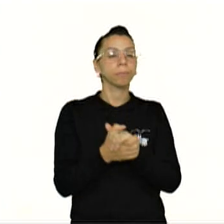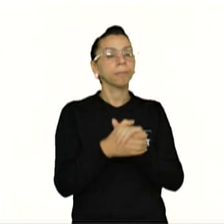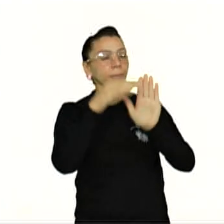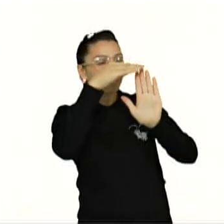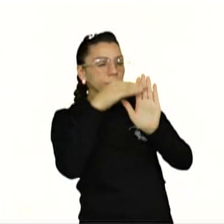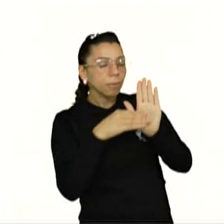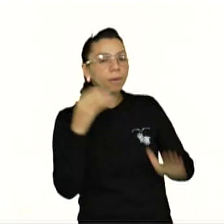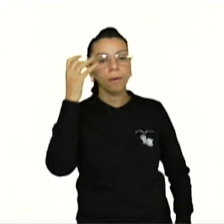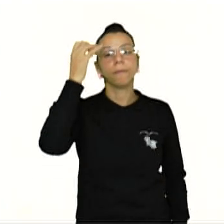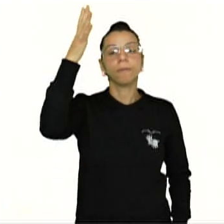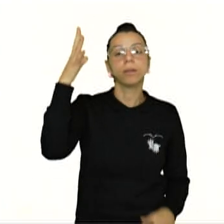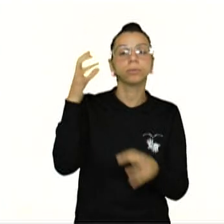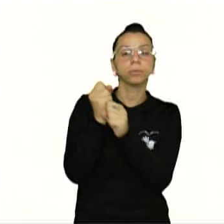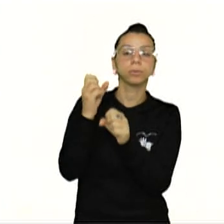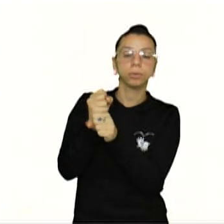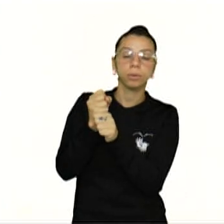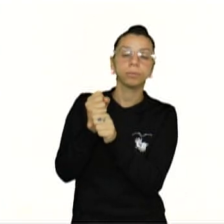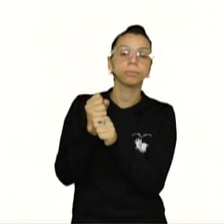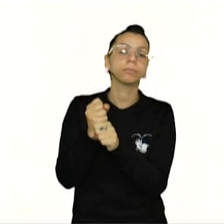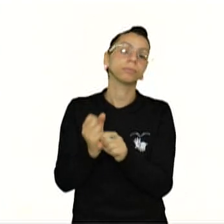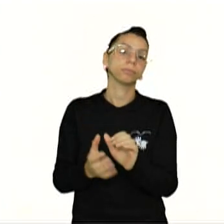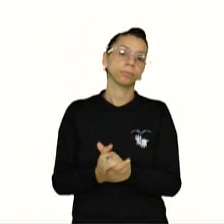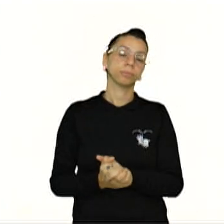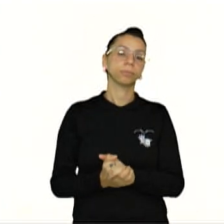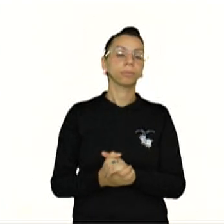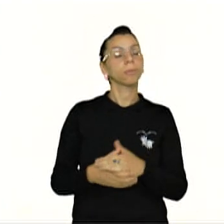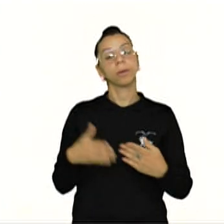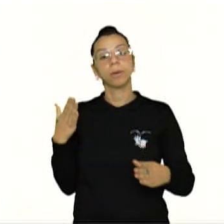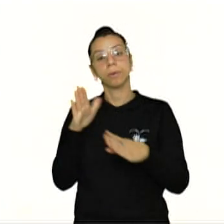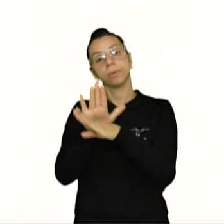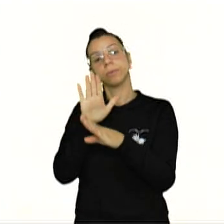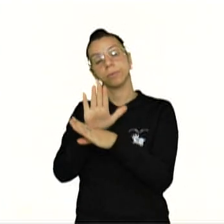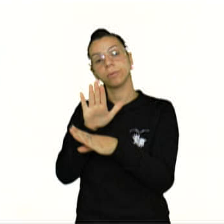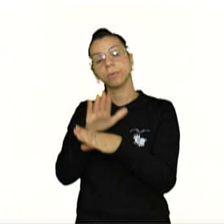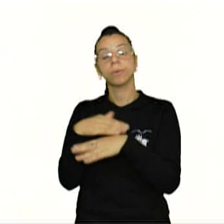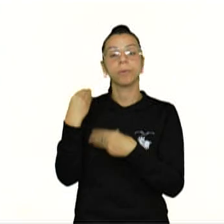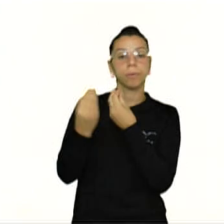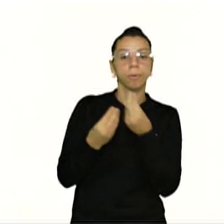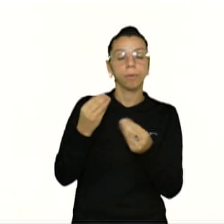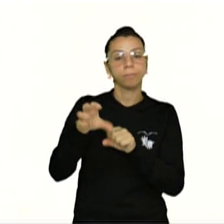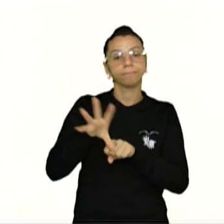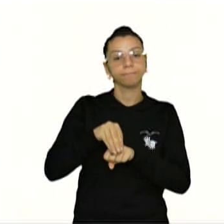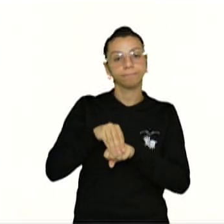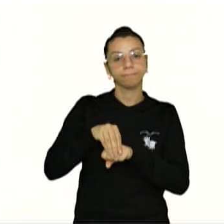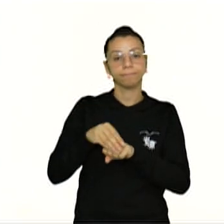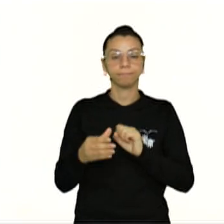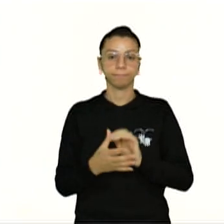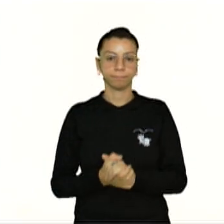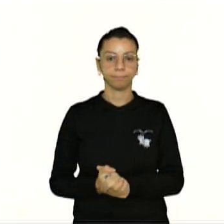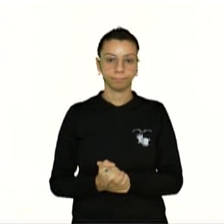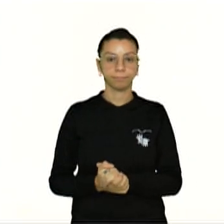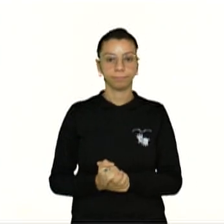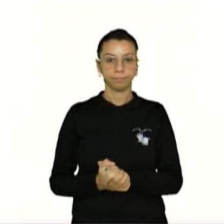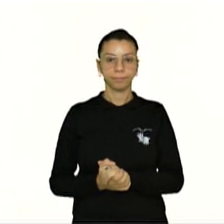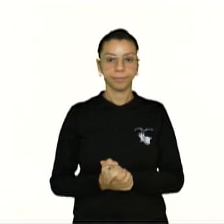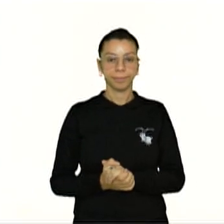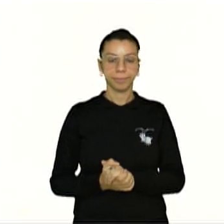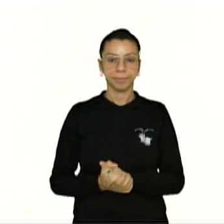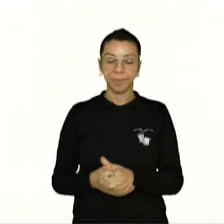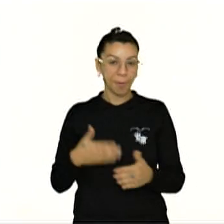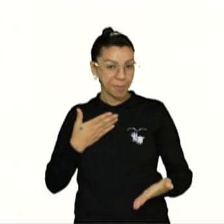vai facilitar o cálculo, isso só vai ajudar aí no conhecimento. Bom, então